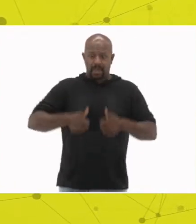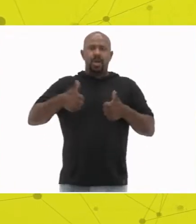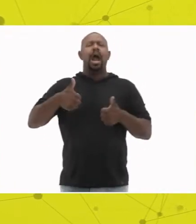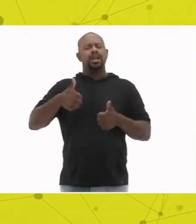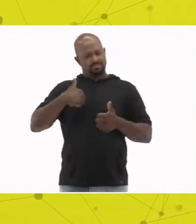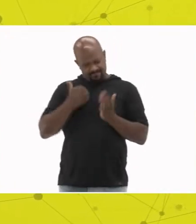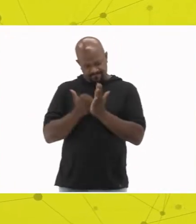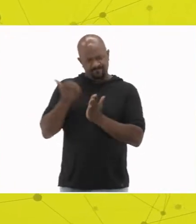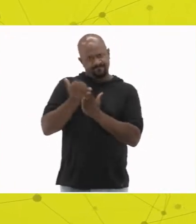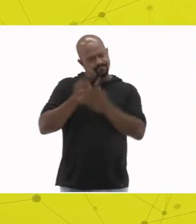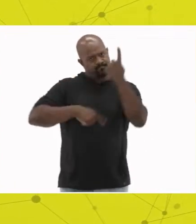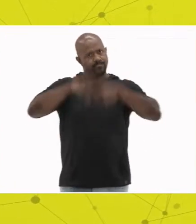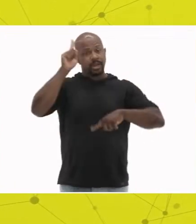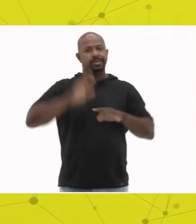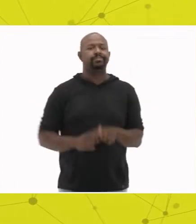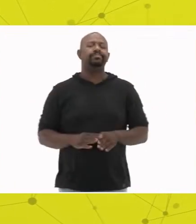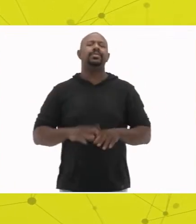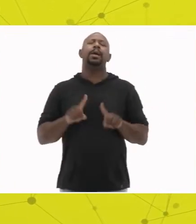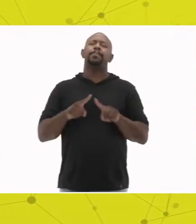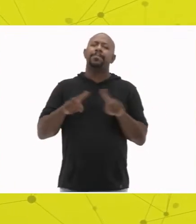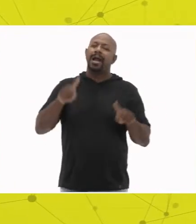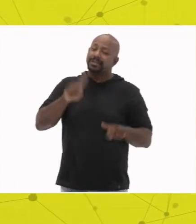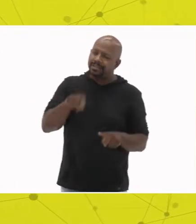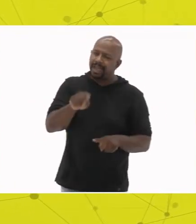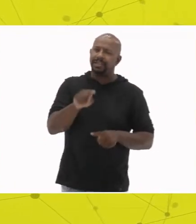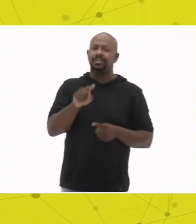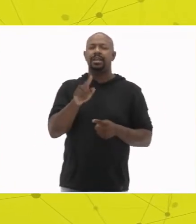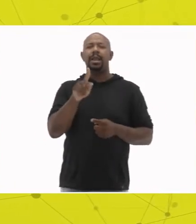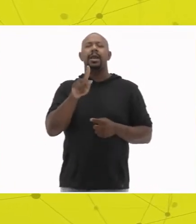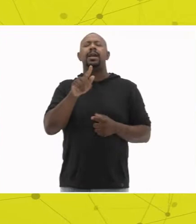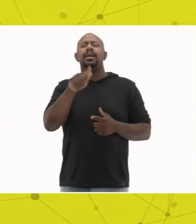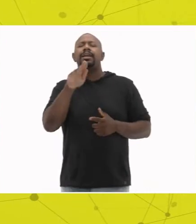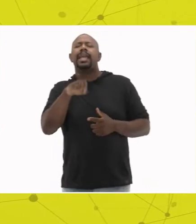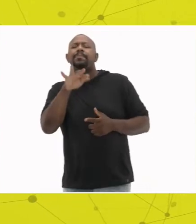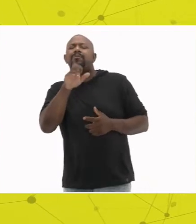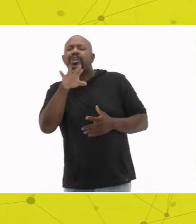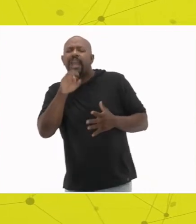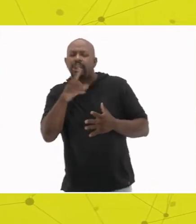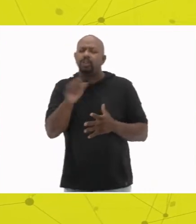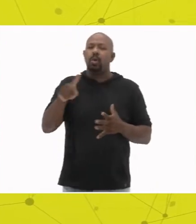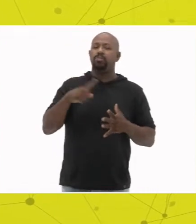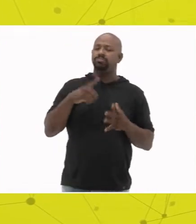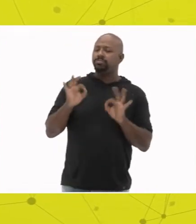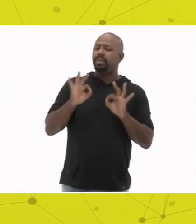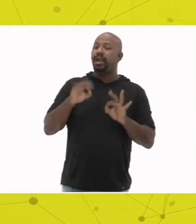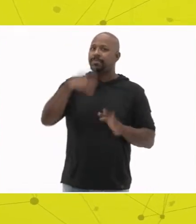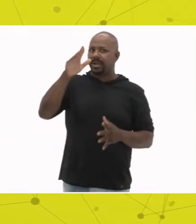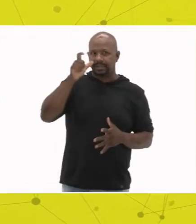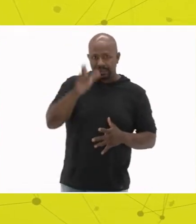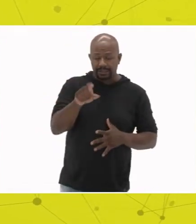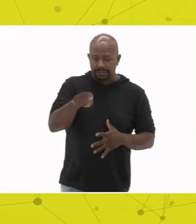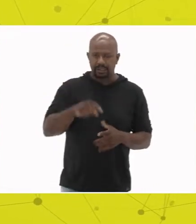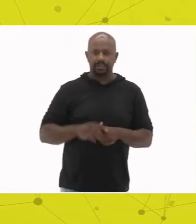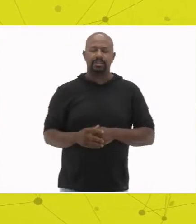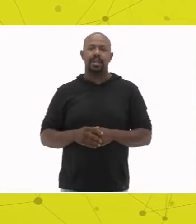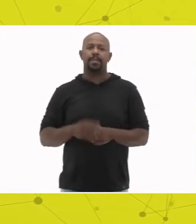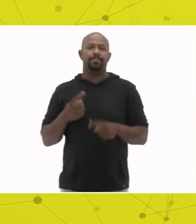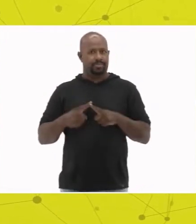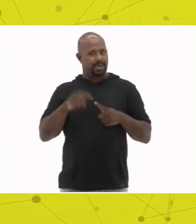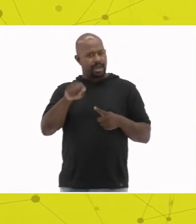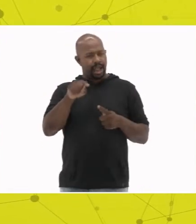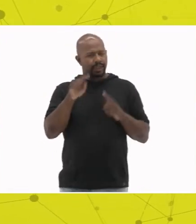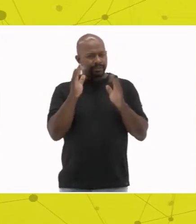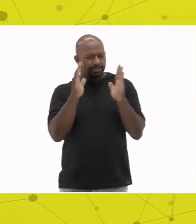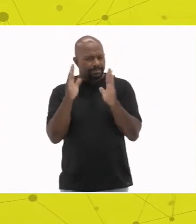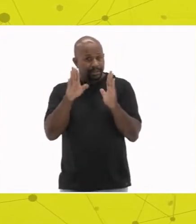melhorar e se superar. Mas é a parte de gamification, que nos é mais interessante aqui, justamente porque é